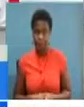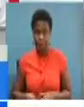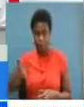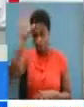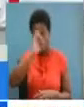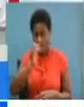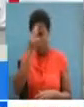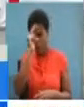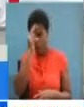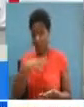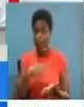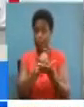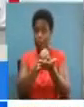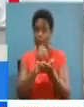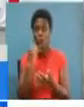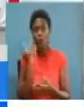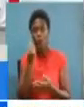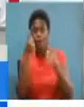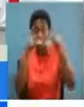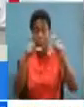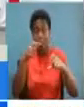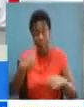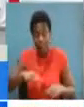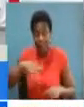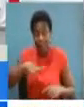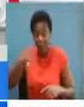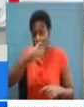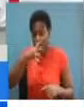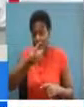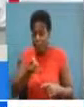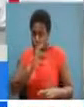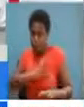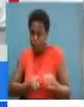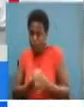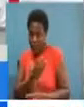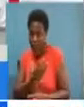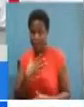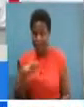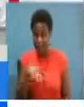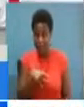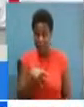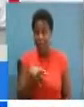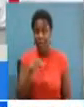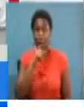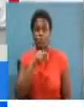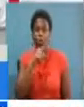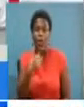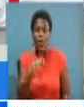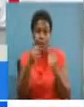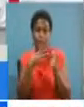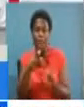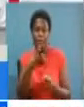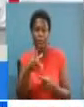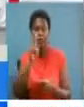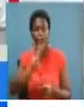O governo está engajado em apoiar jovens empreendedores que queiram desenvolver atividades geradoras de rendimento. Esta disponibilidade foi